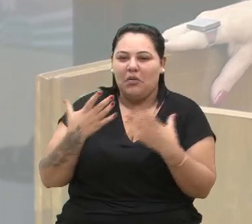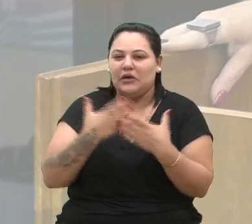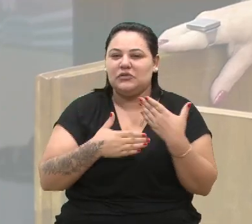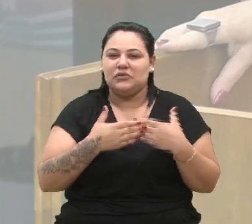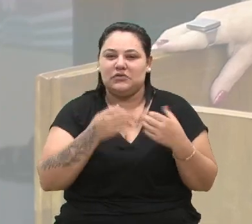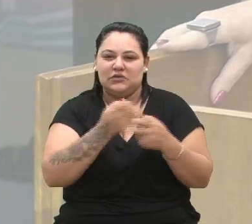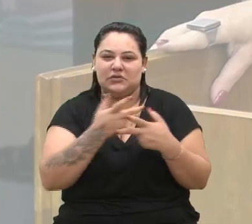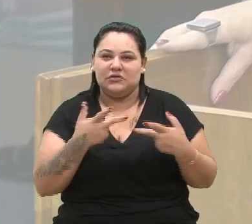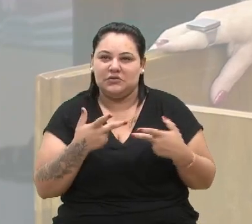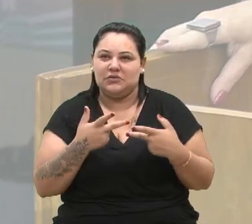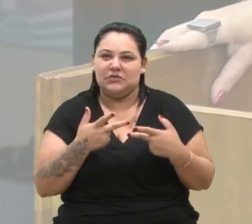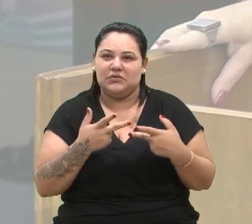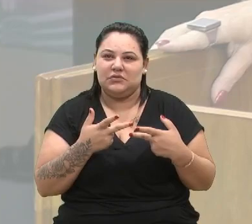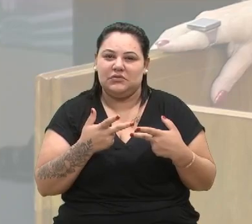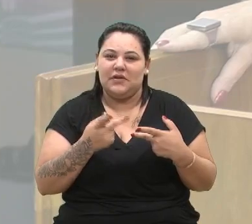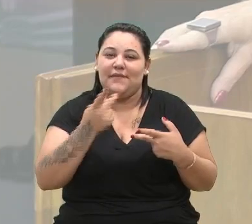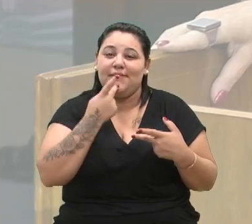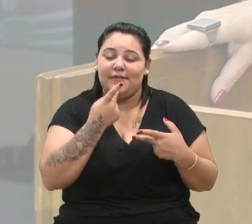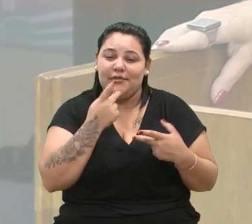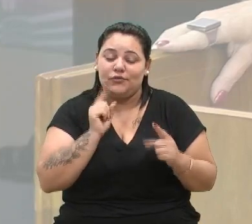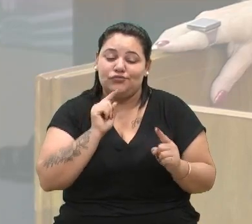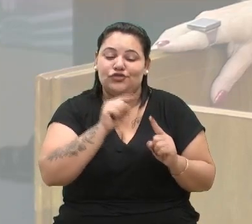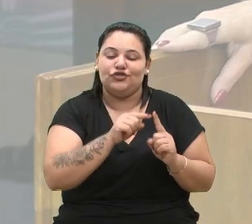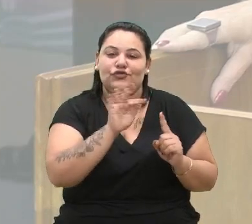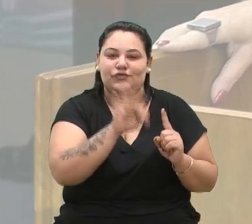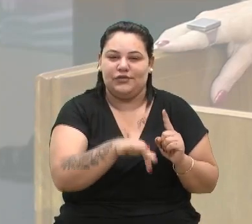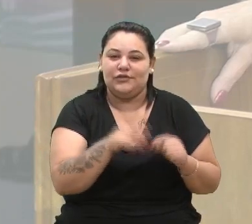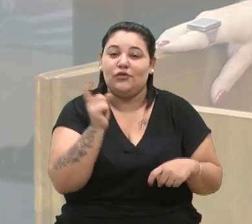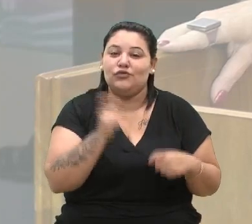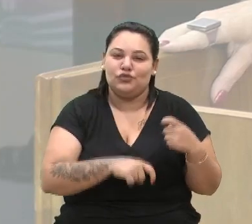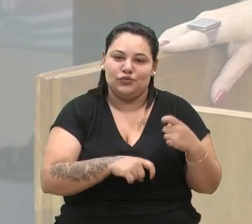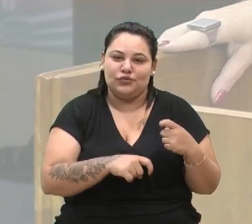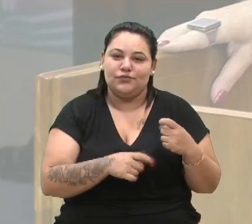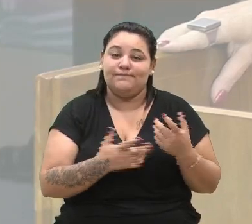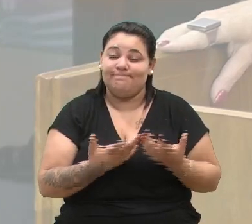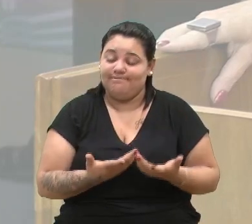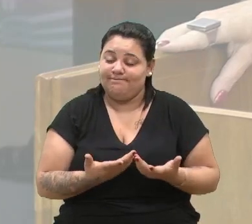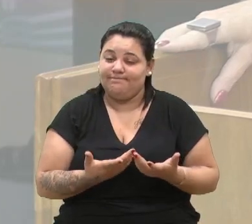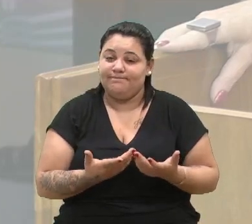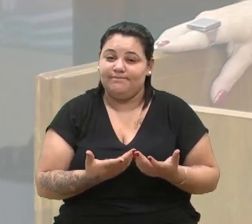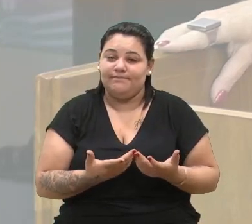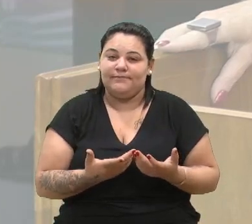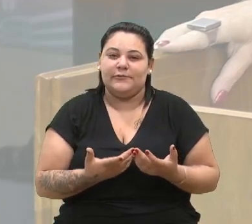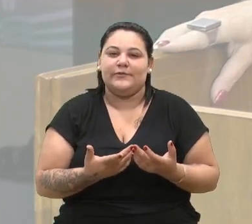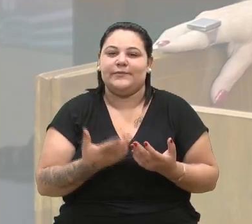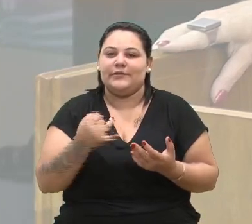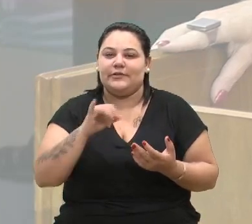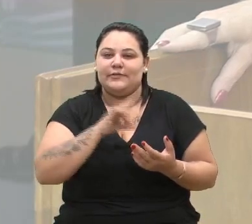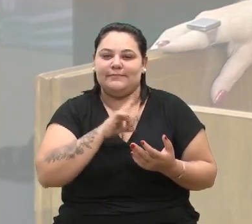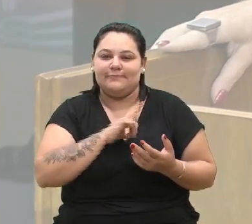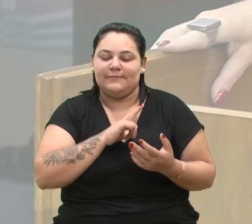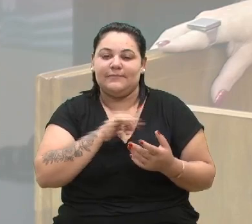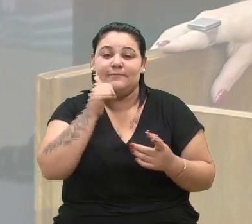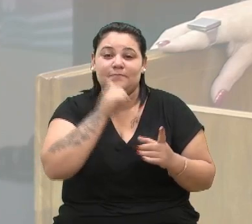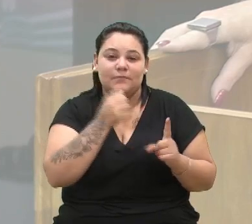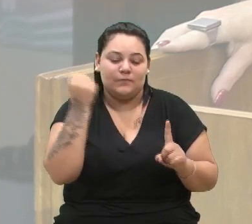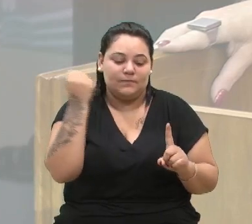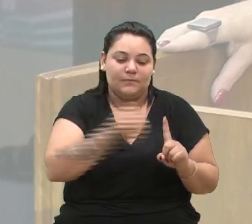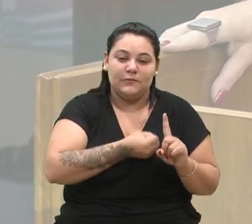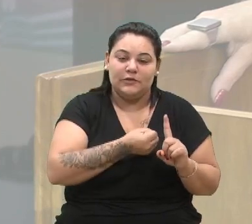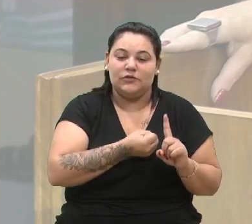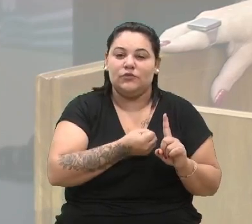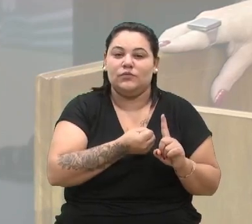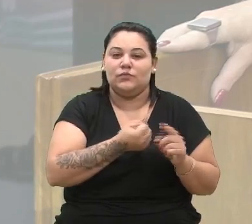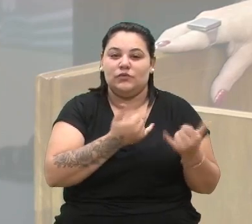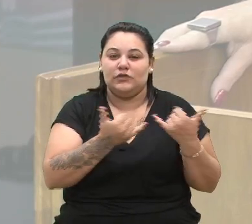levando a este fato final, que é um estupro. Então, quando se chega no feminicídio ou no estupro, não